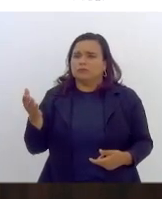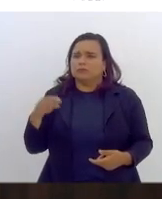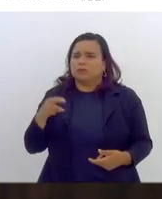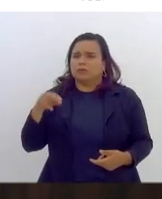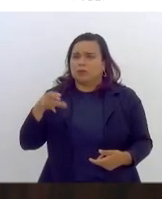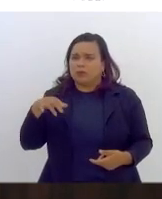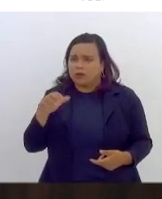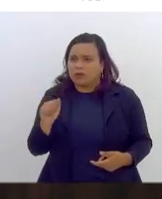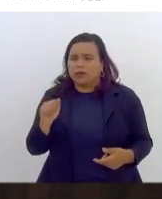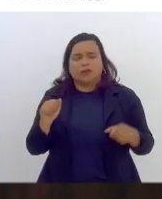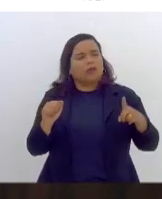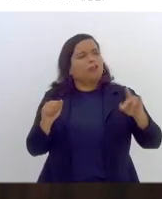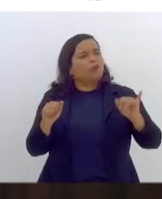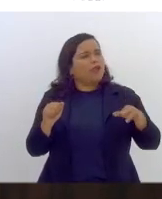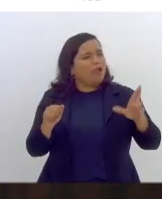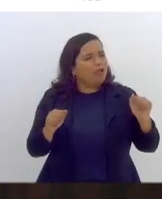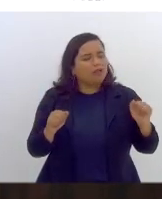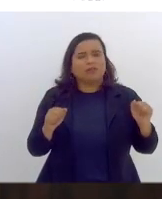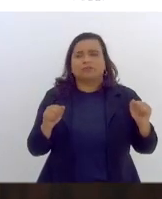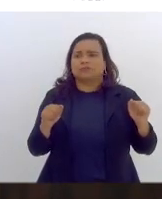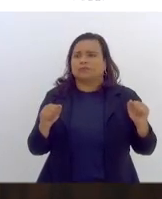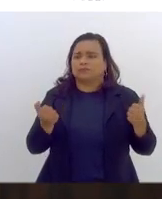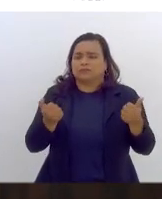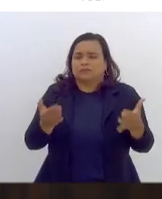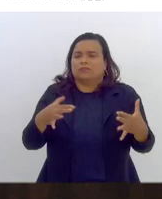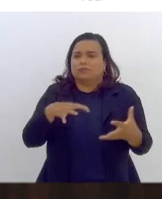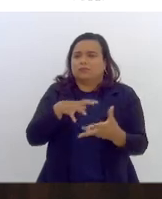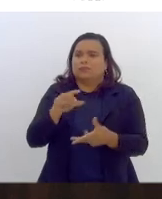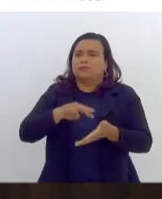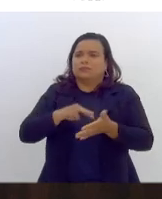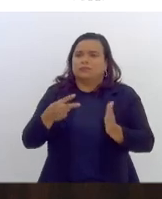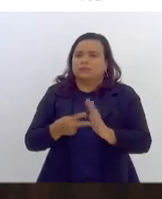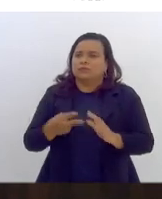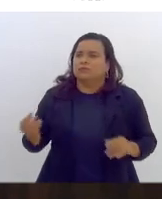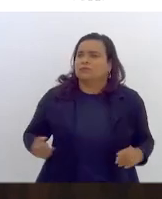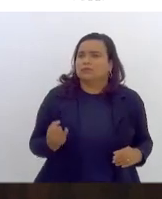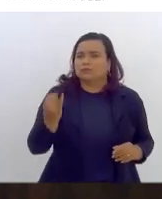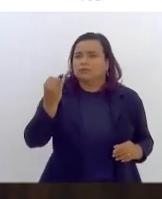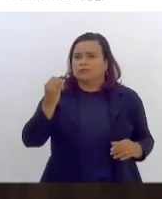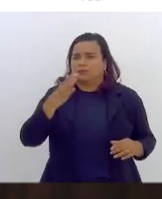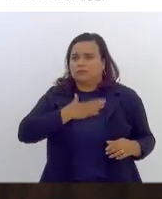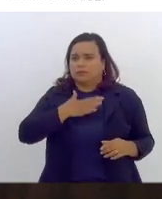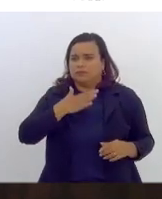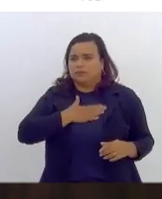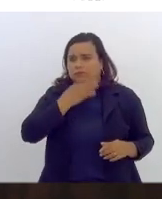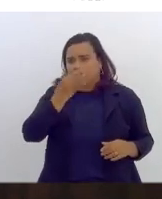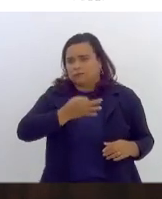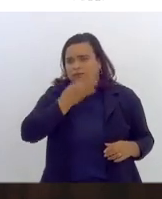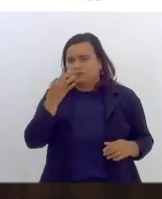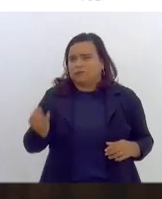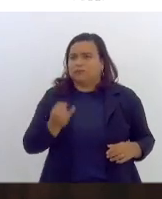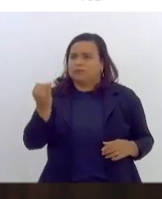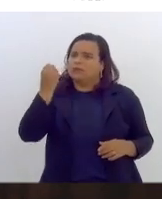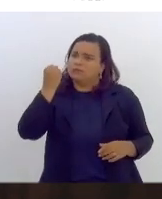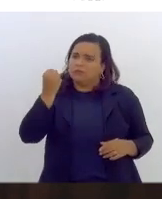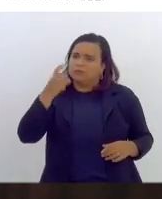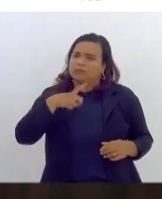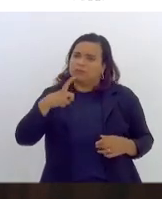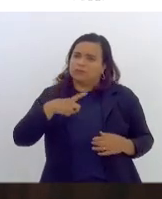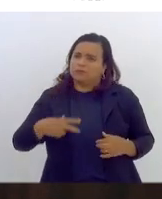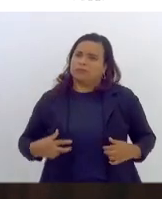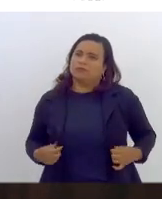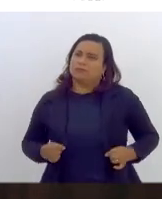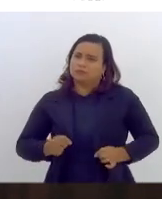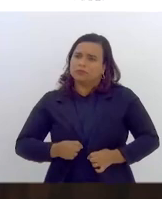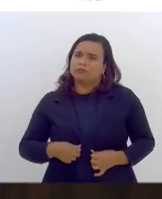Mônica, Luyara, deixou para o mundo um significado que, para mim, é muito importante, que